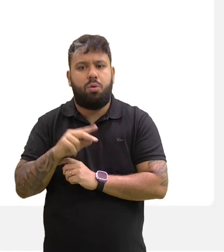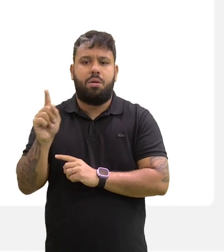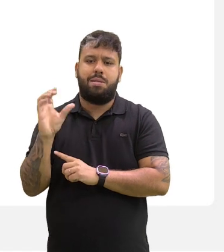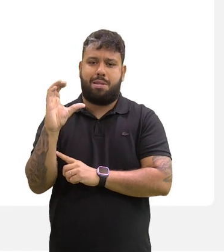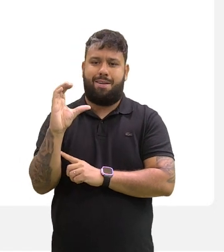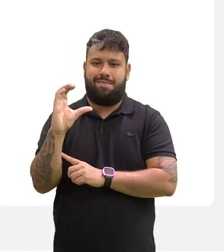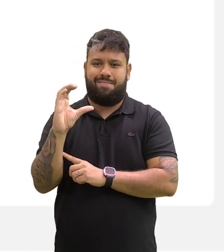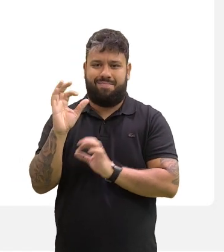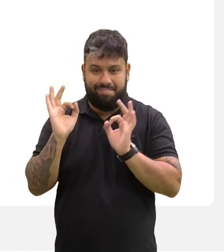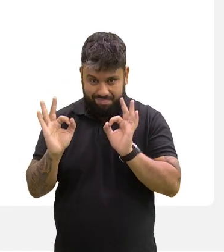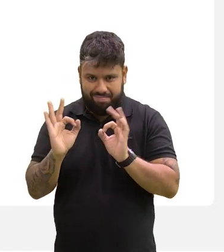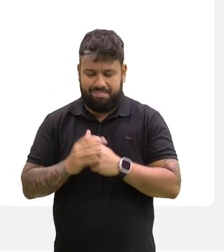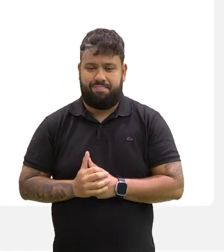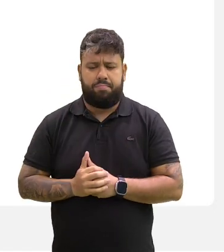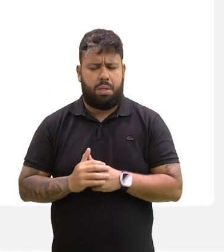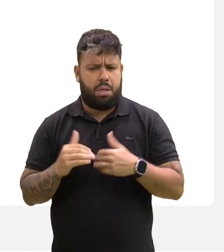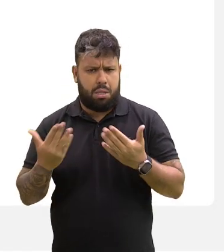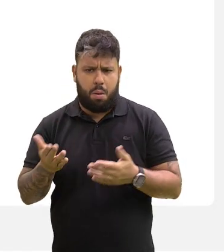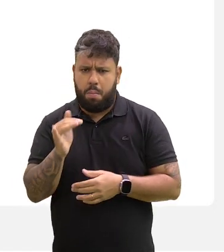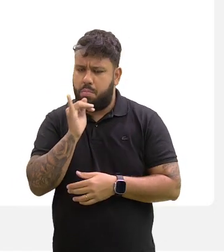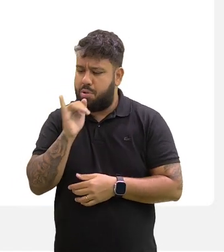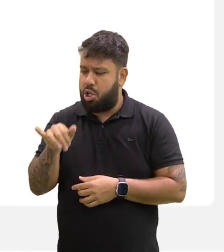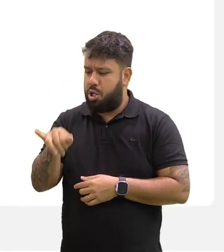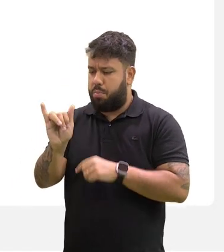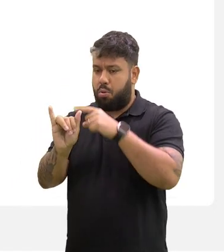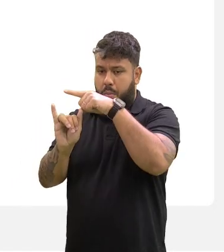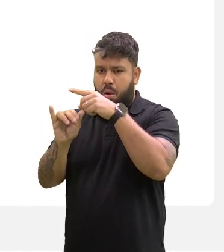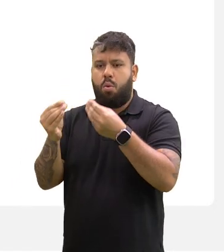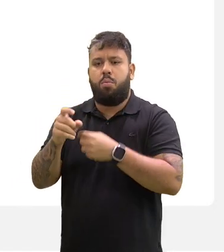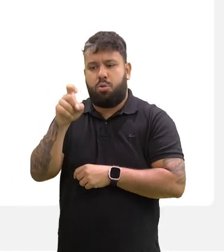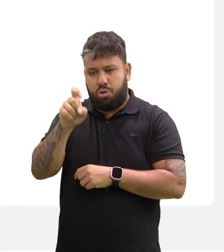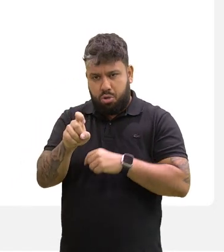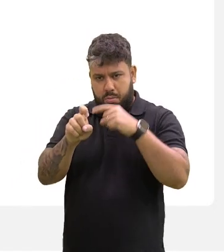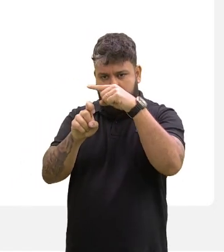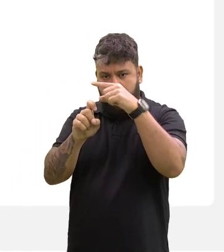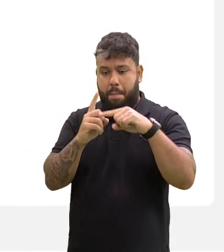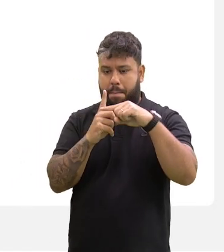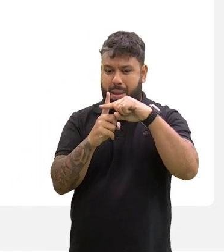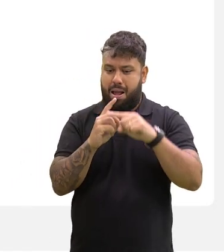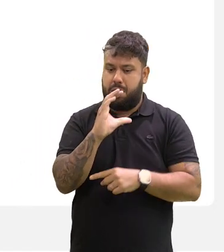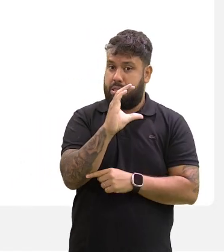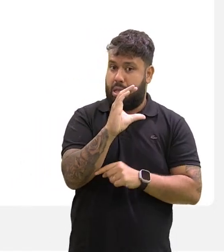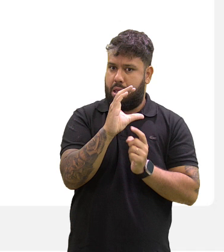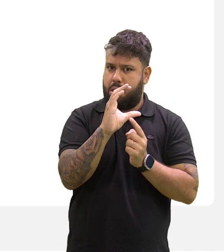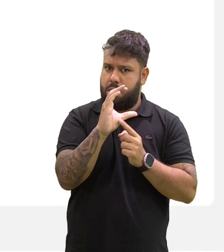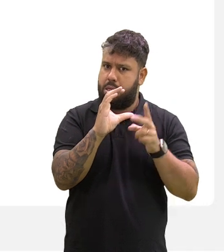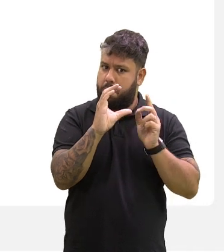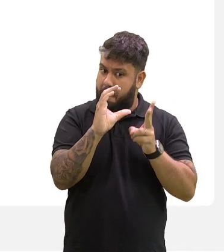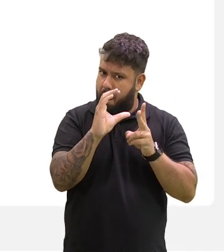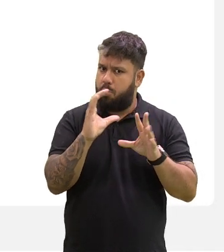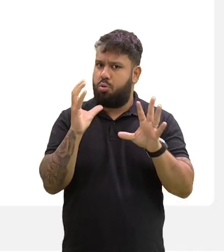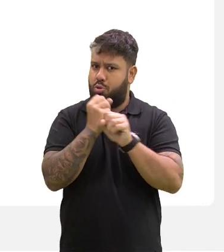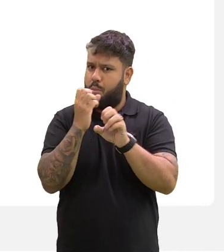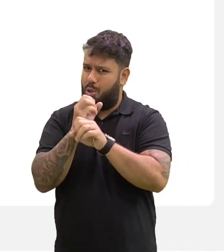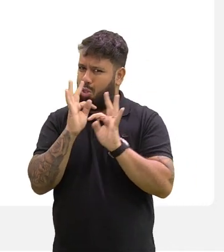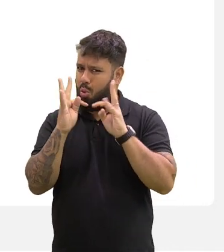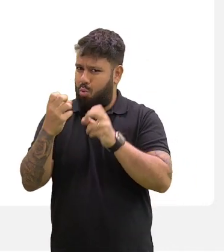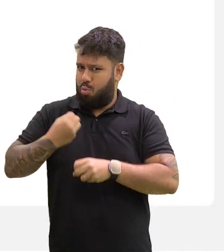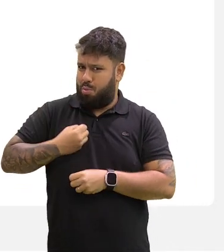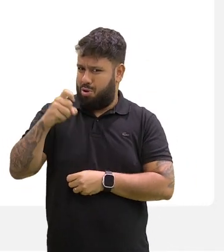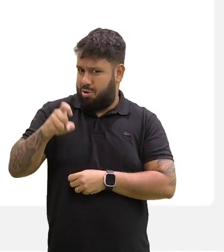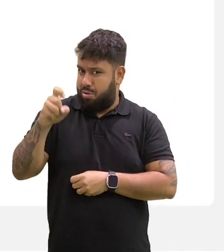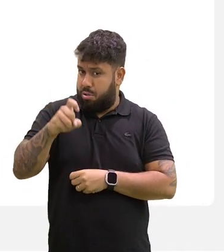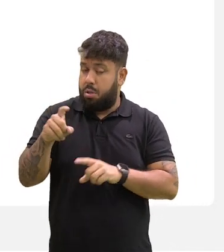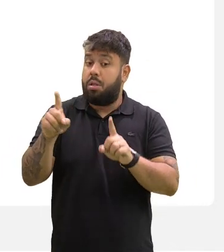c, ok? Então, y barra vai ser x barra mais c, se eu somar o mesmo c a todos os valores de x, e se eu